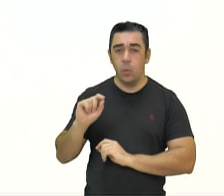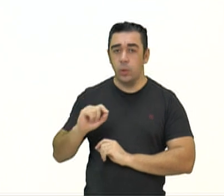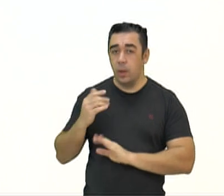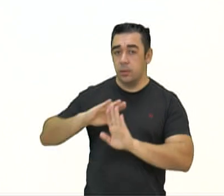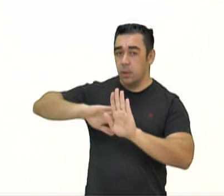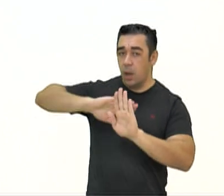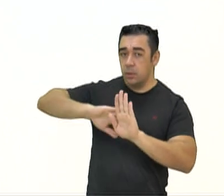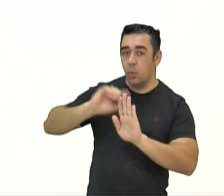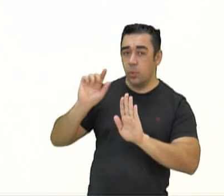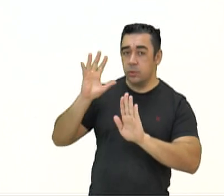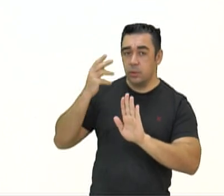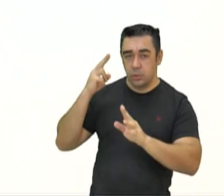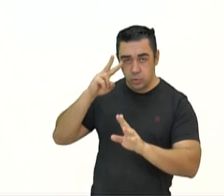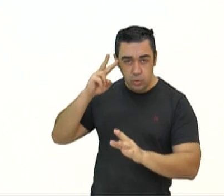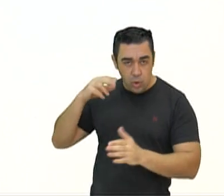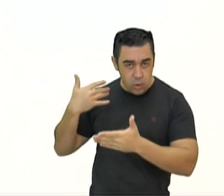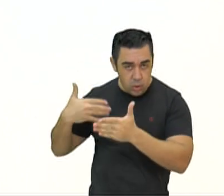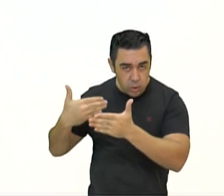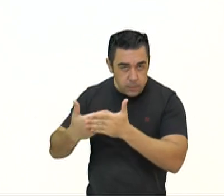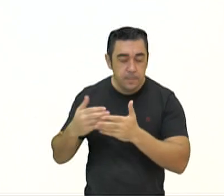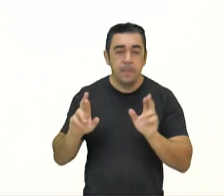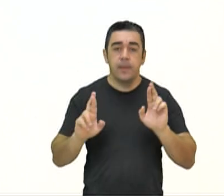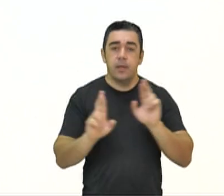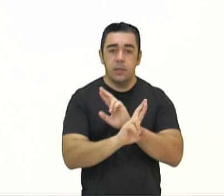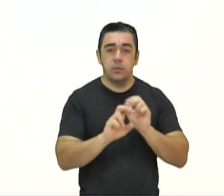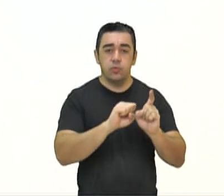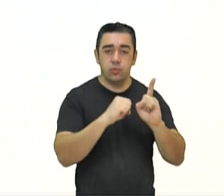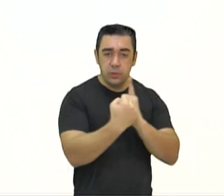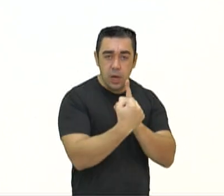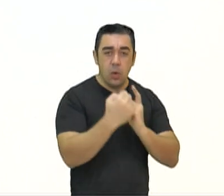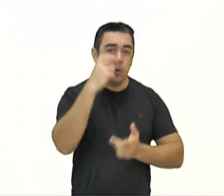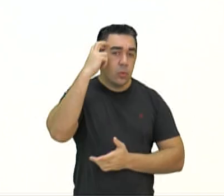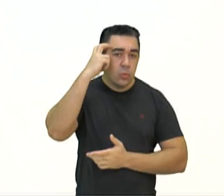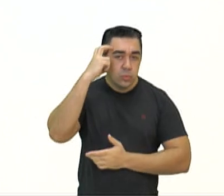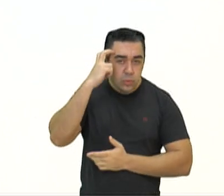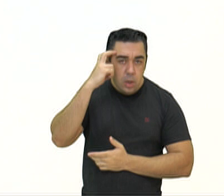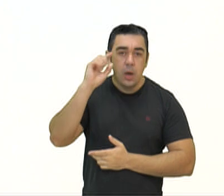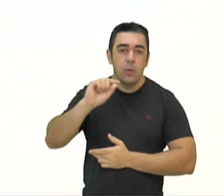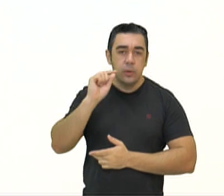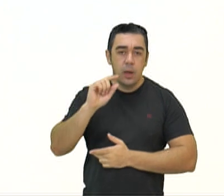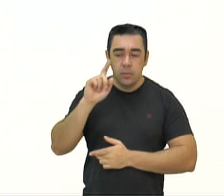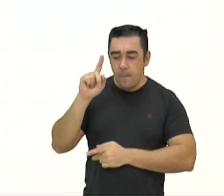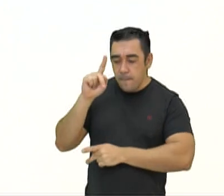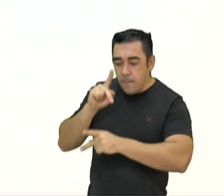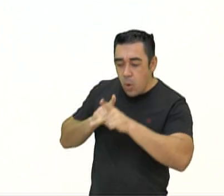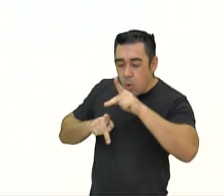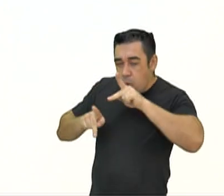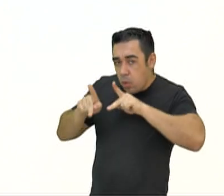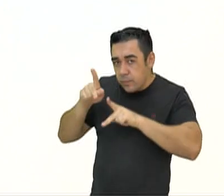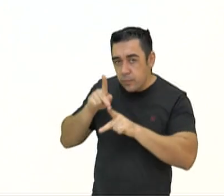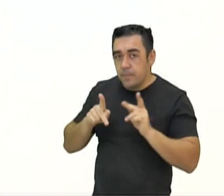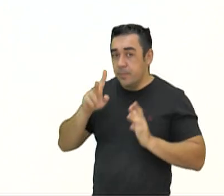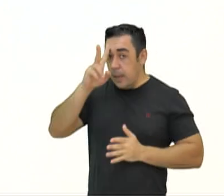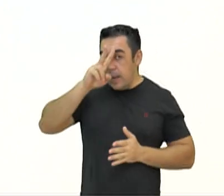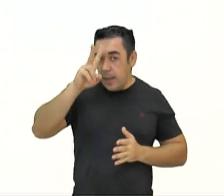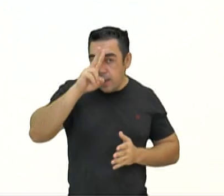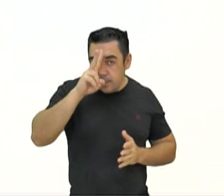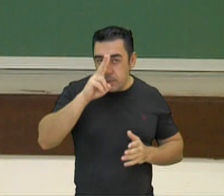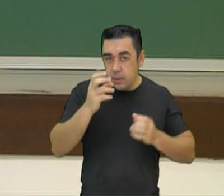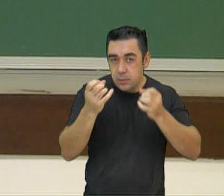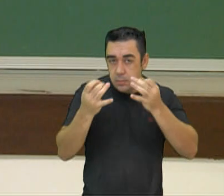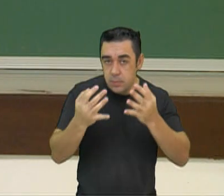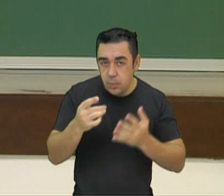histórico e as relações sociais e culturais de expressão de um povo. Lembre-se que eu trago sempre o